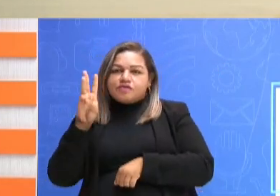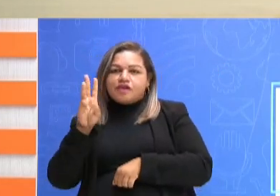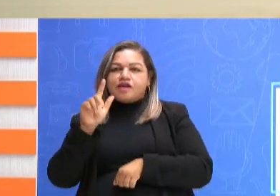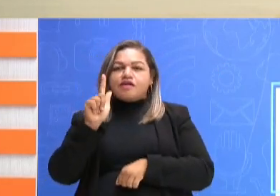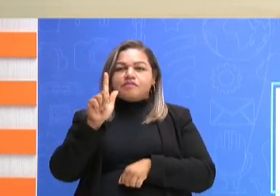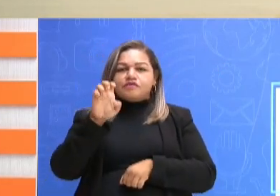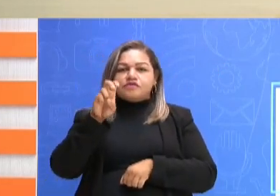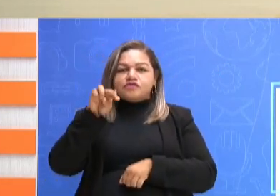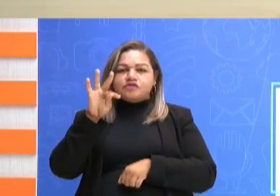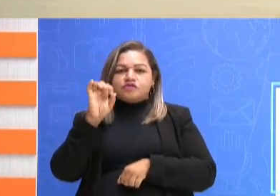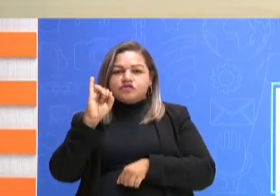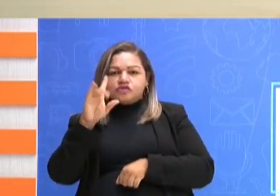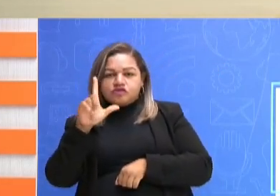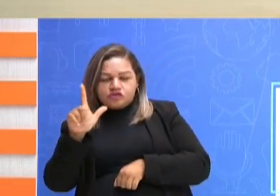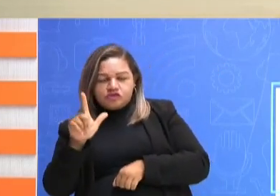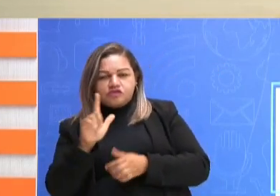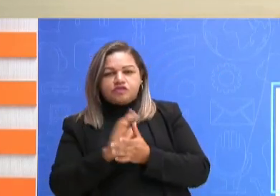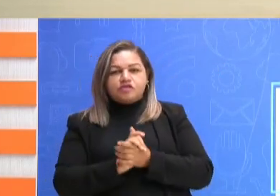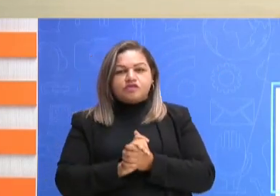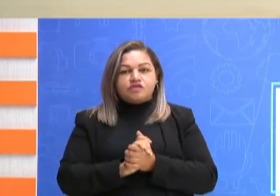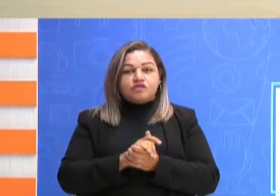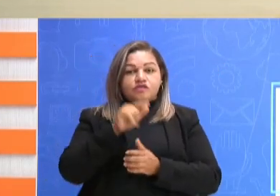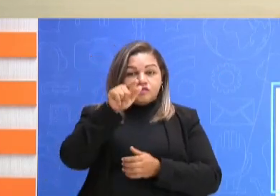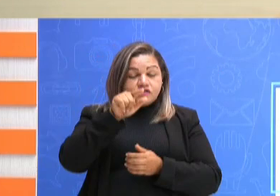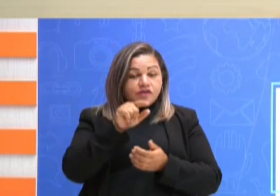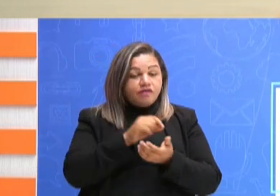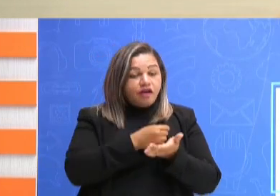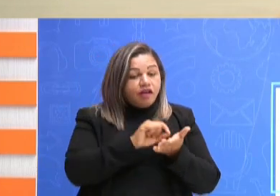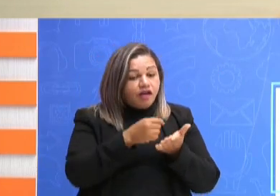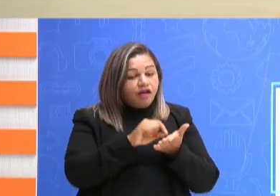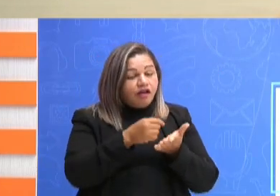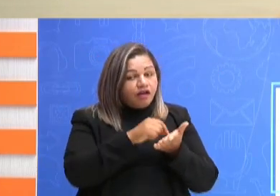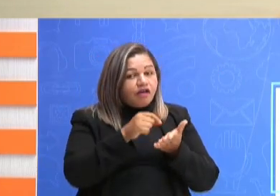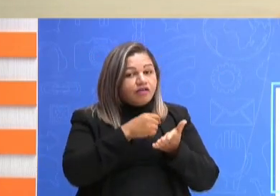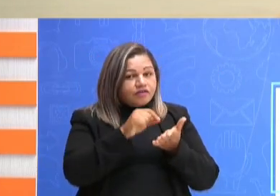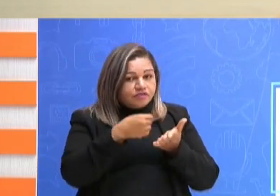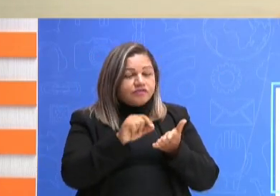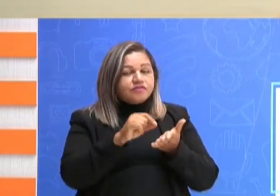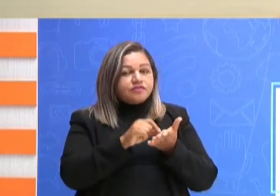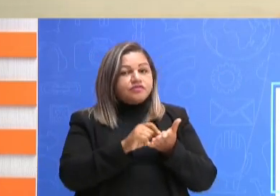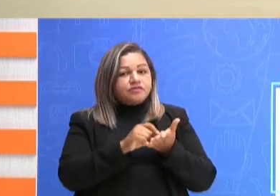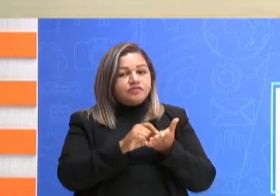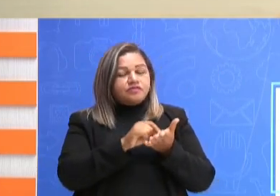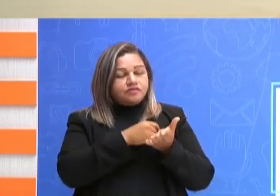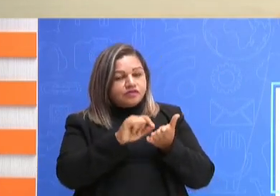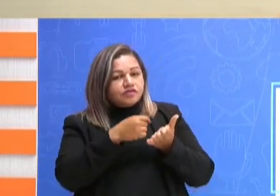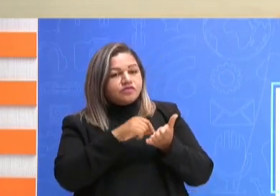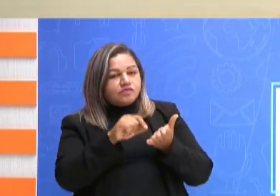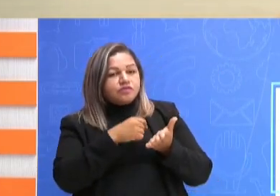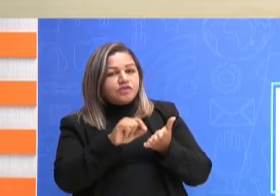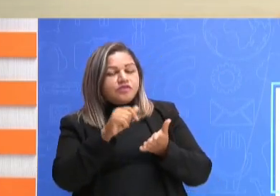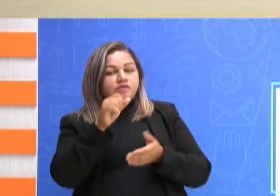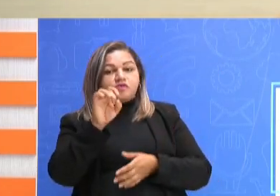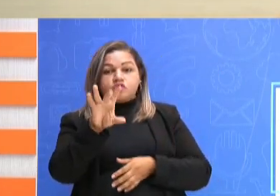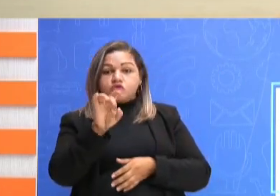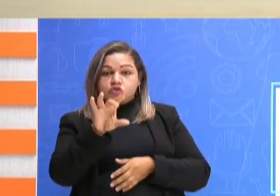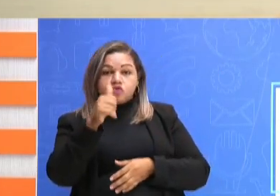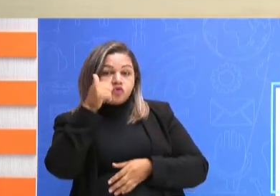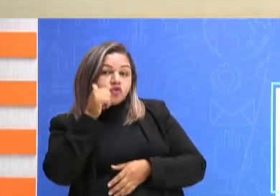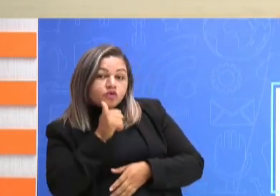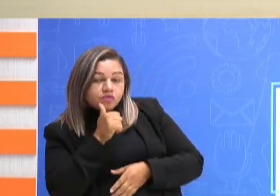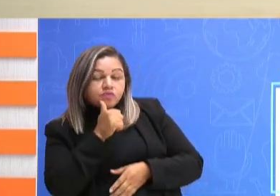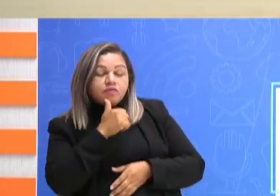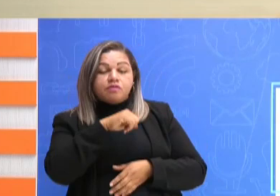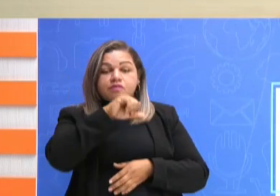www.sejagentil.com.br. Nesse site, você faz um cadastro, só um cadastro. Claro que para fazer cadastro tem que ser mulher, tem